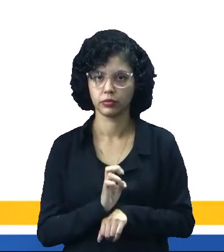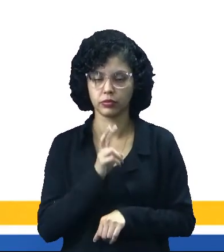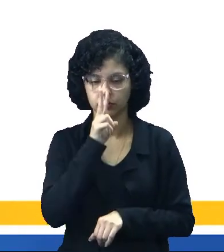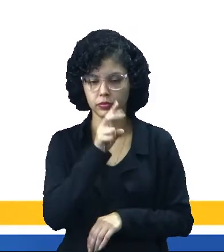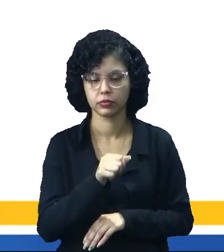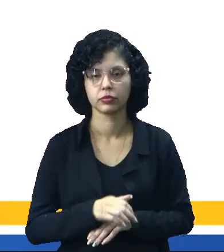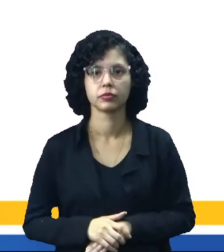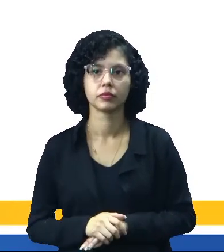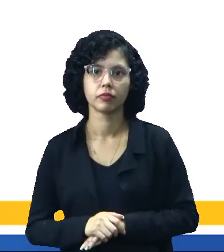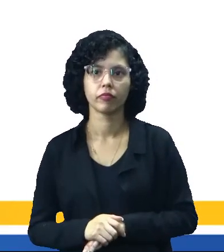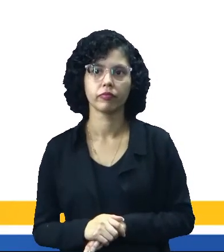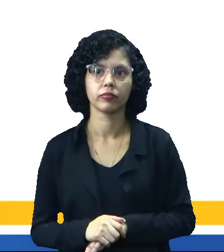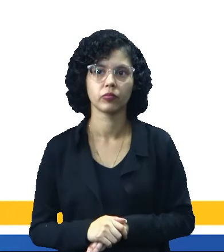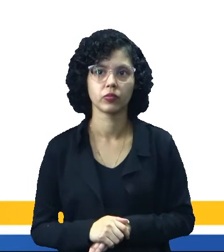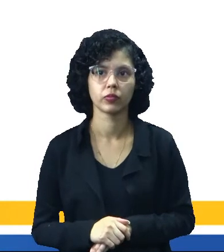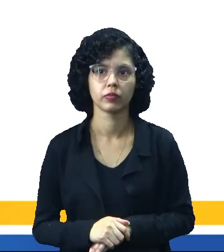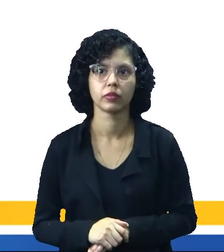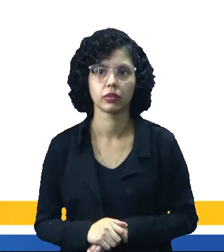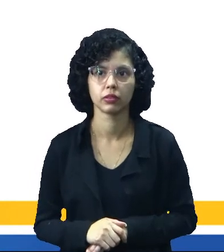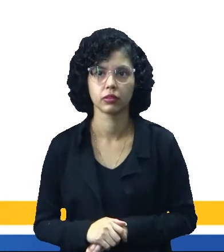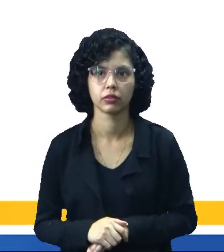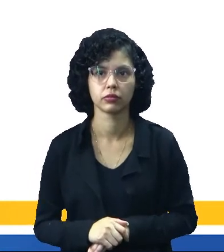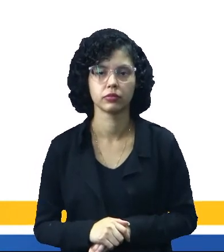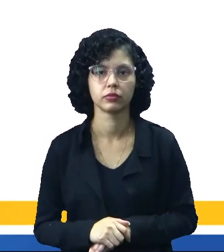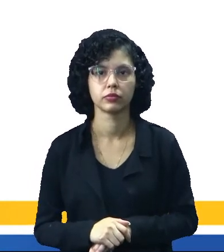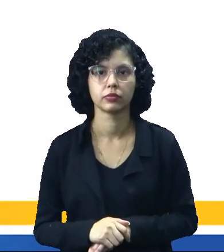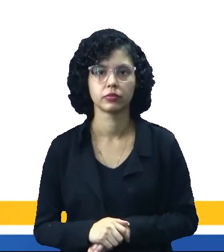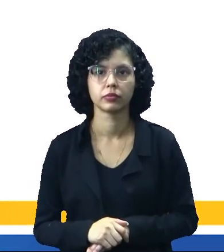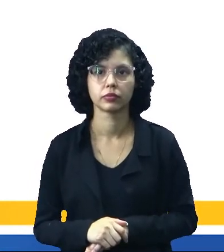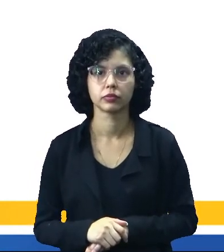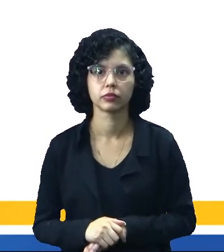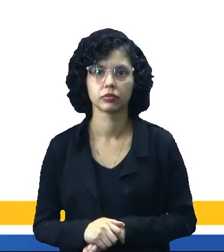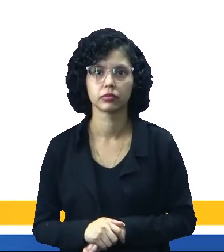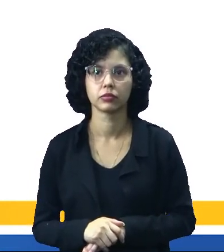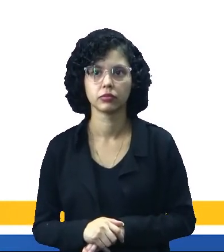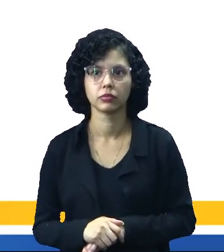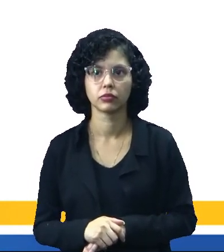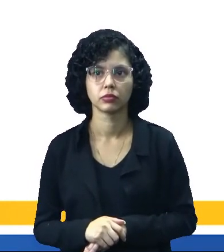Estado. Pensando aí um pouco na resposta,